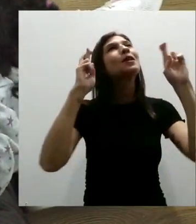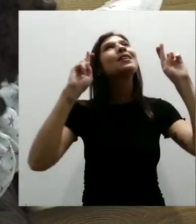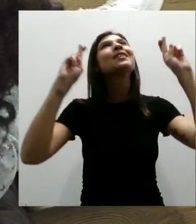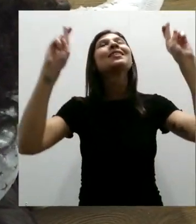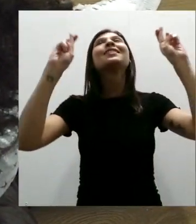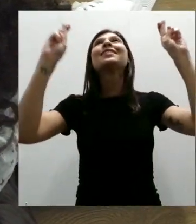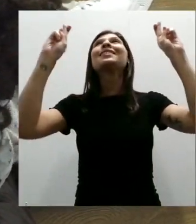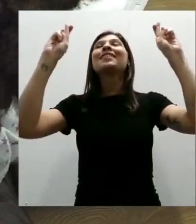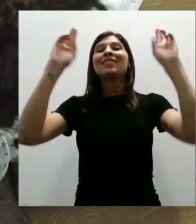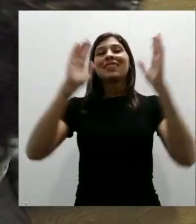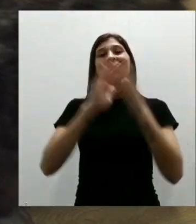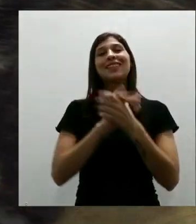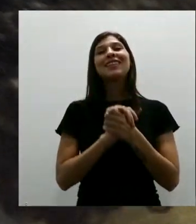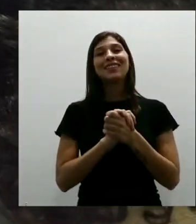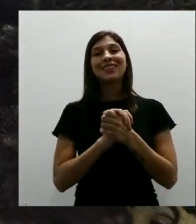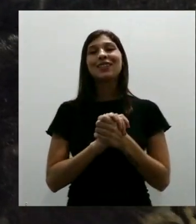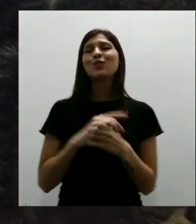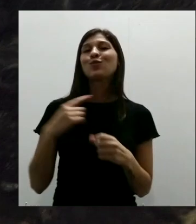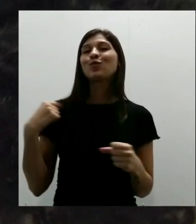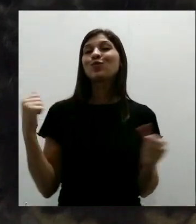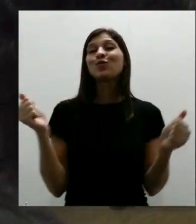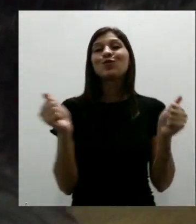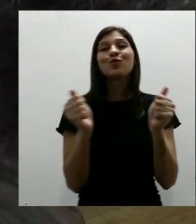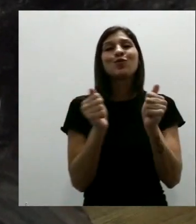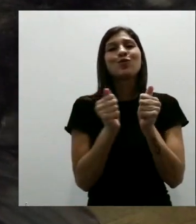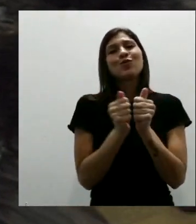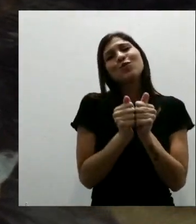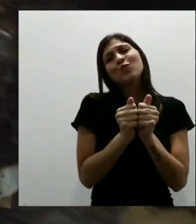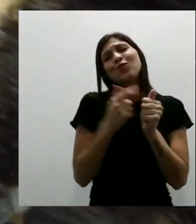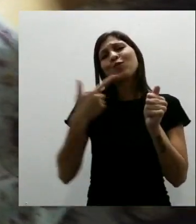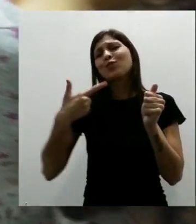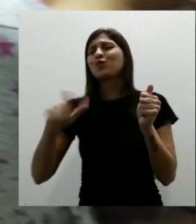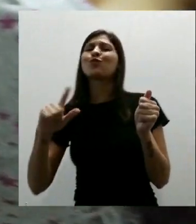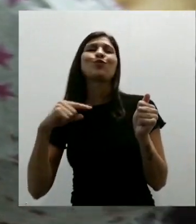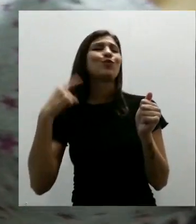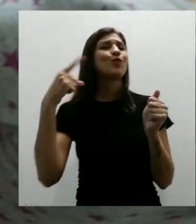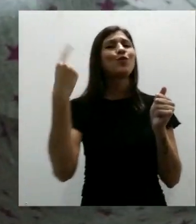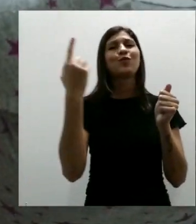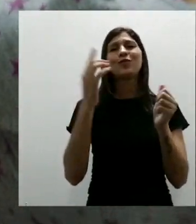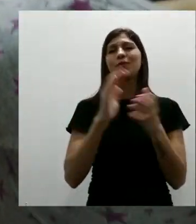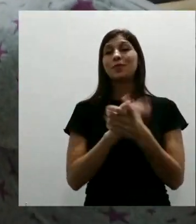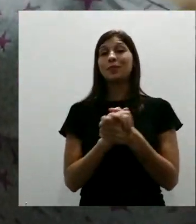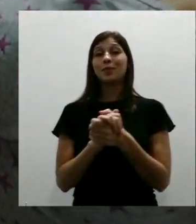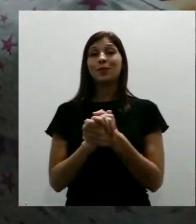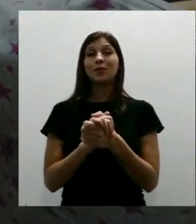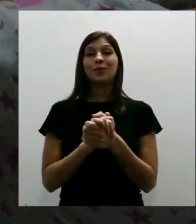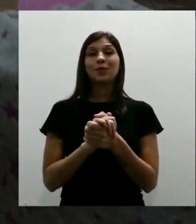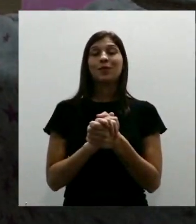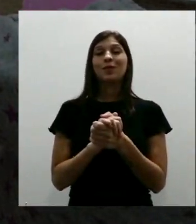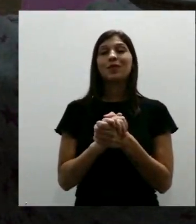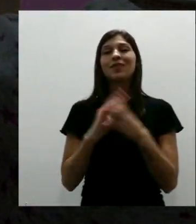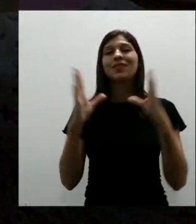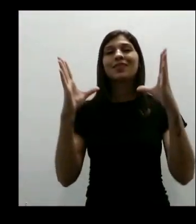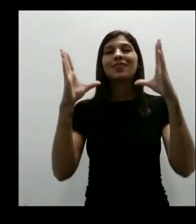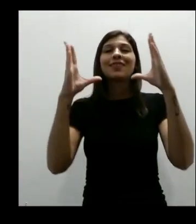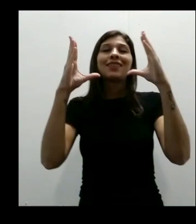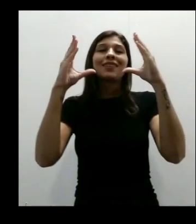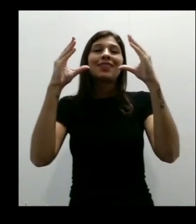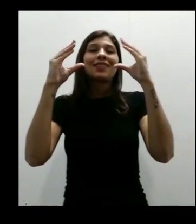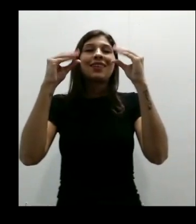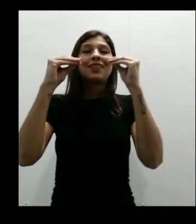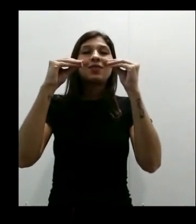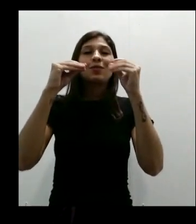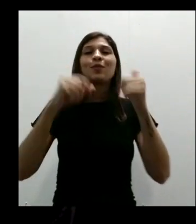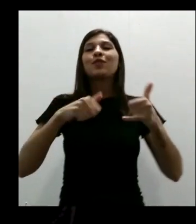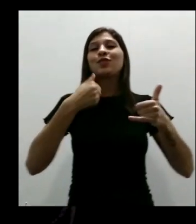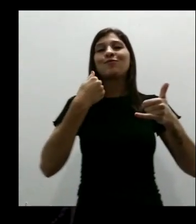casinha juntinho de nossas crianças. Quando a noitinha chega, o som do berimbau faz